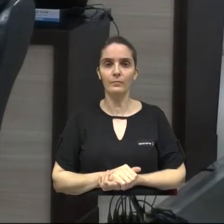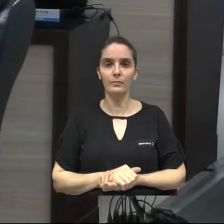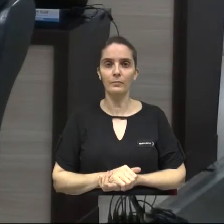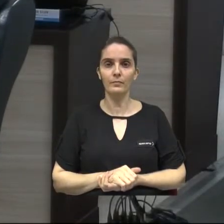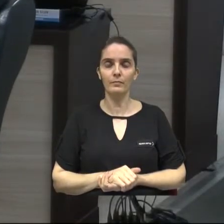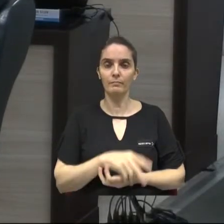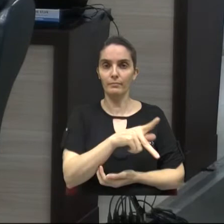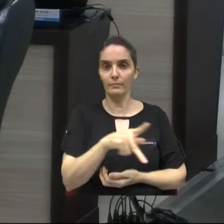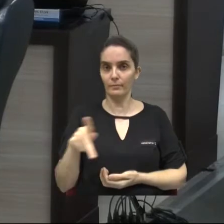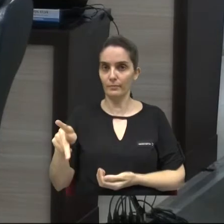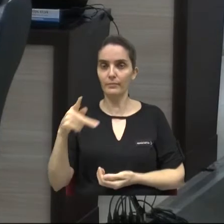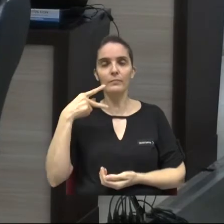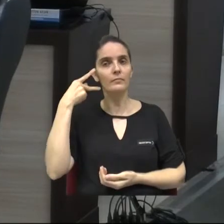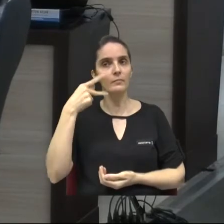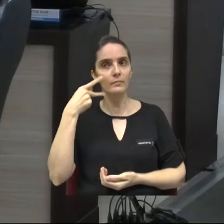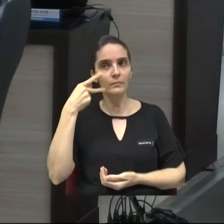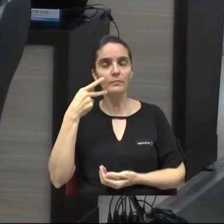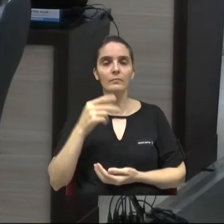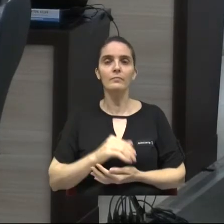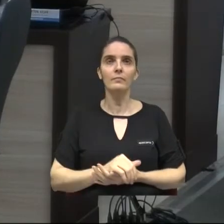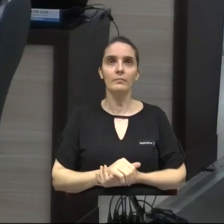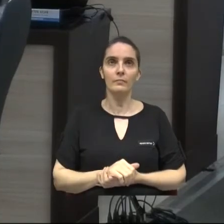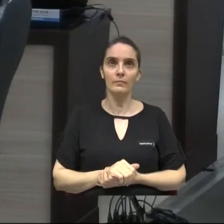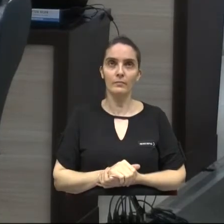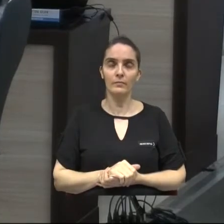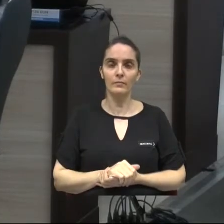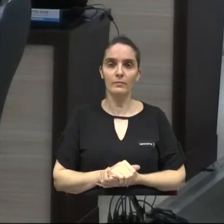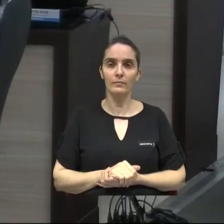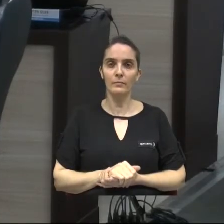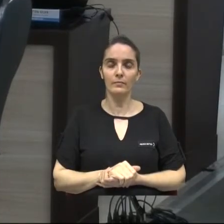Senhor presidente, vereadores e vereadoras,